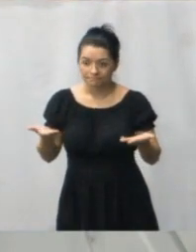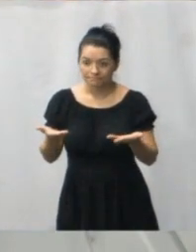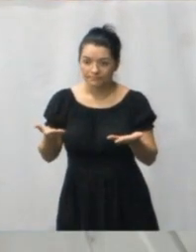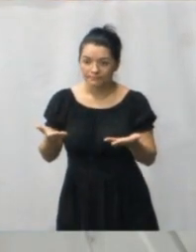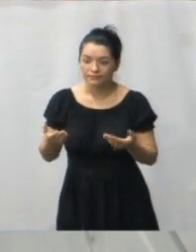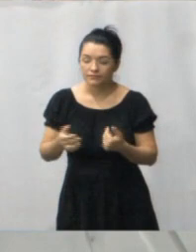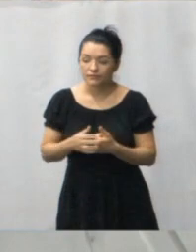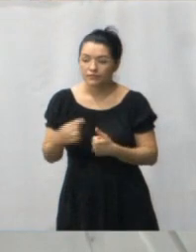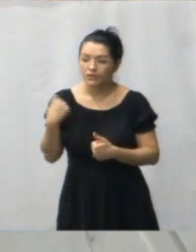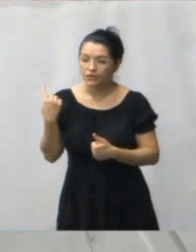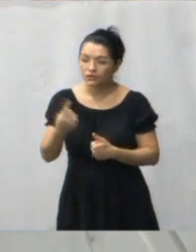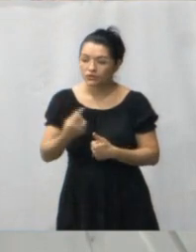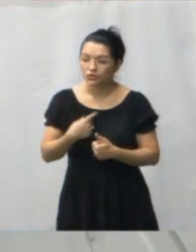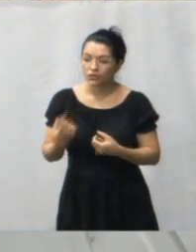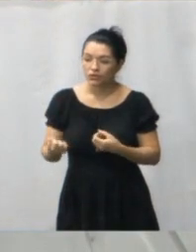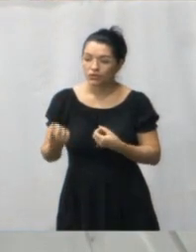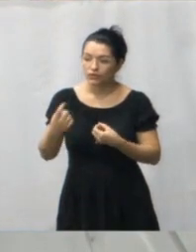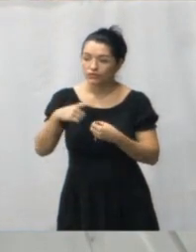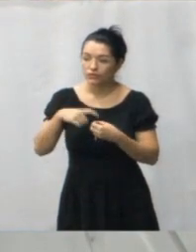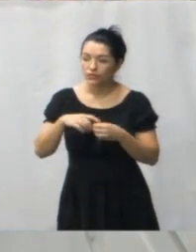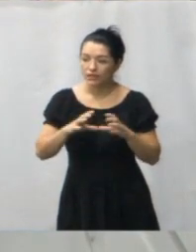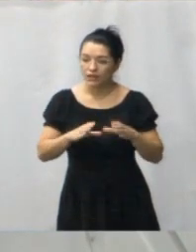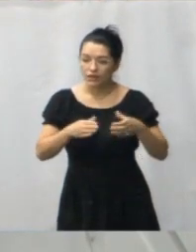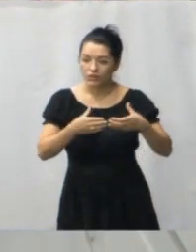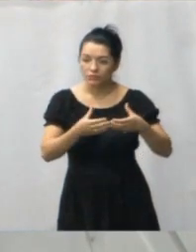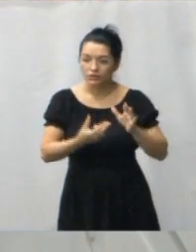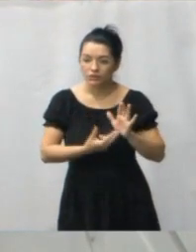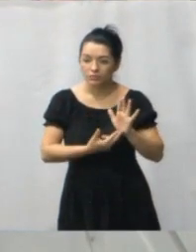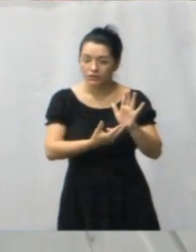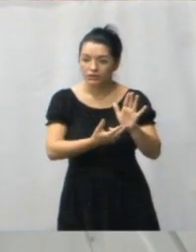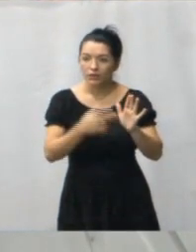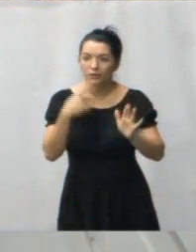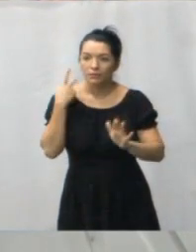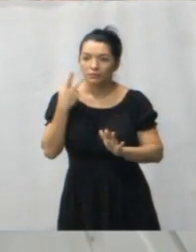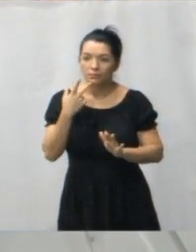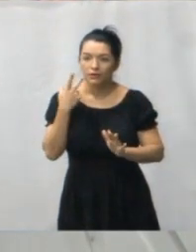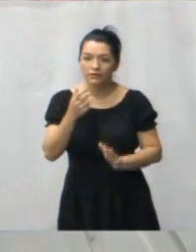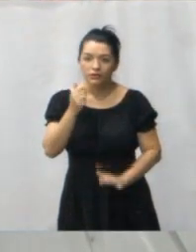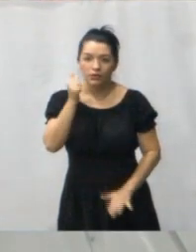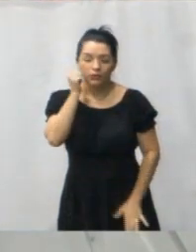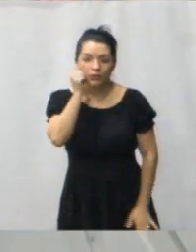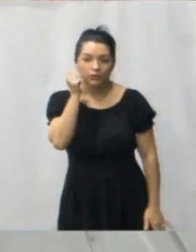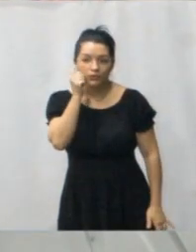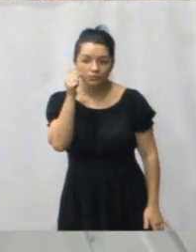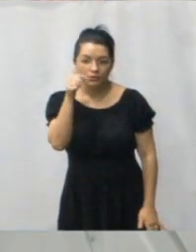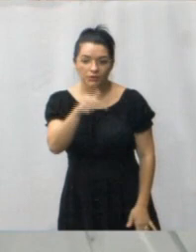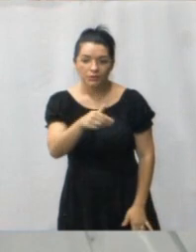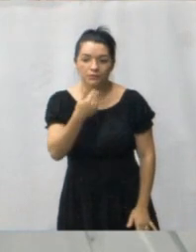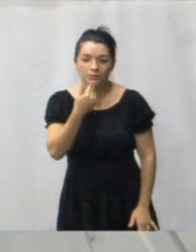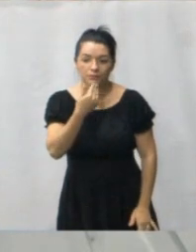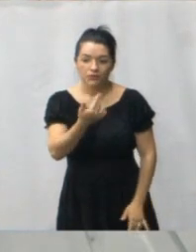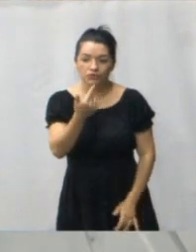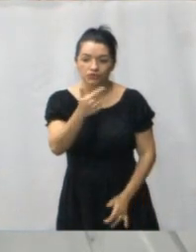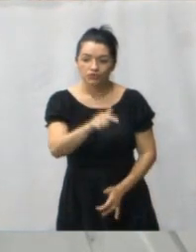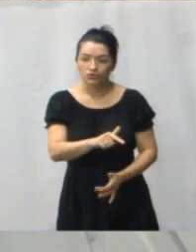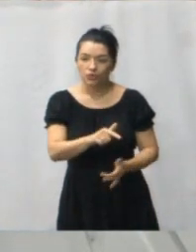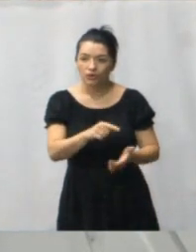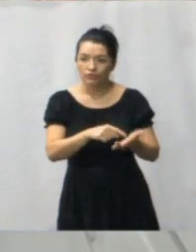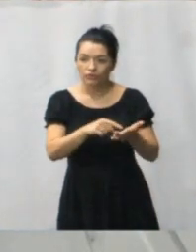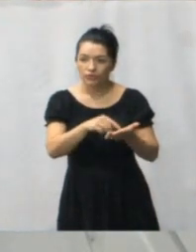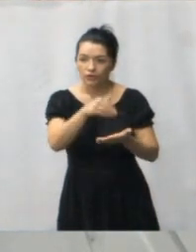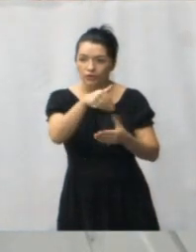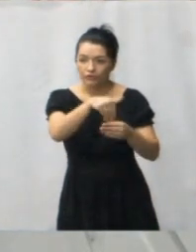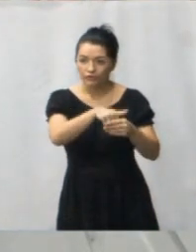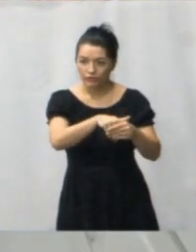a comissão representativa pelo vereador Luiz Paulo Amorim, a quem peço que repita o voto. Ah, queria